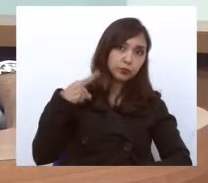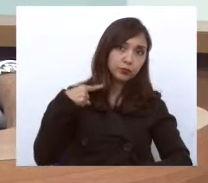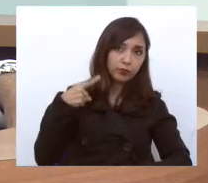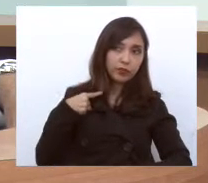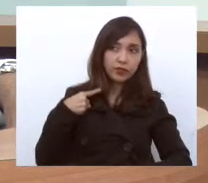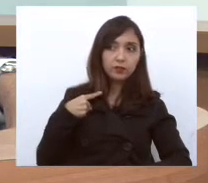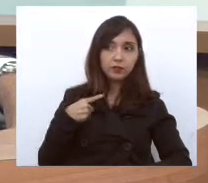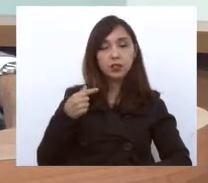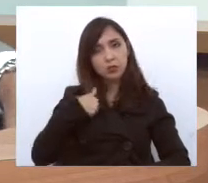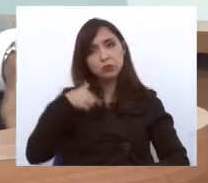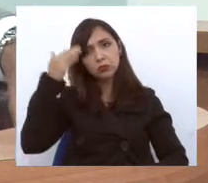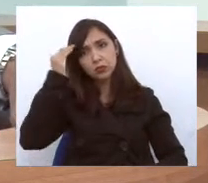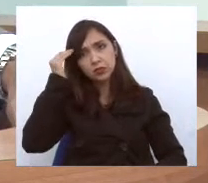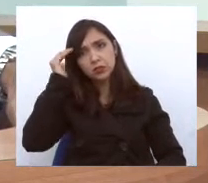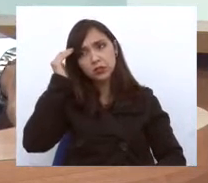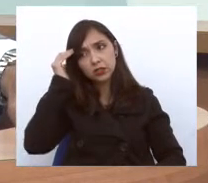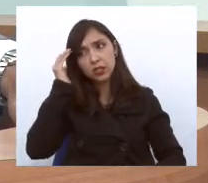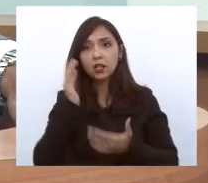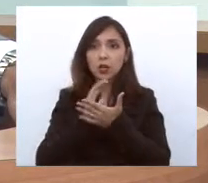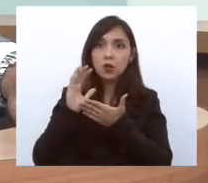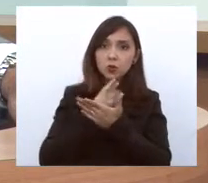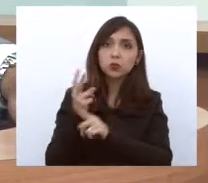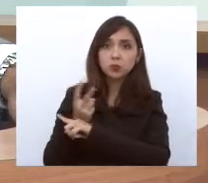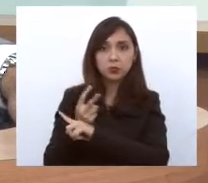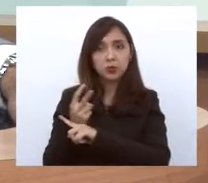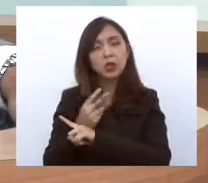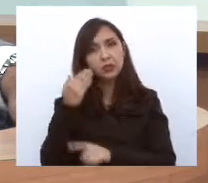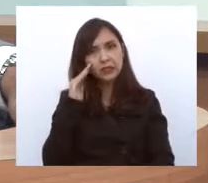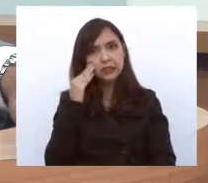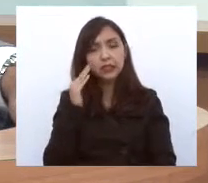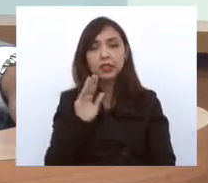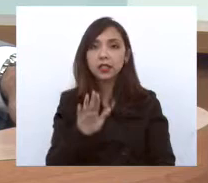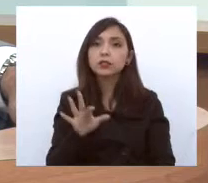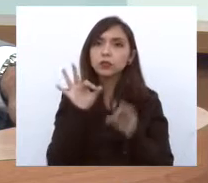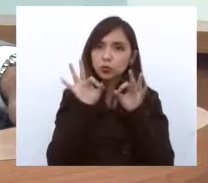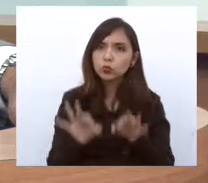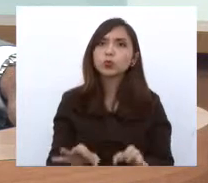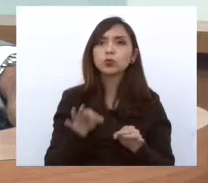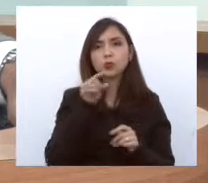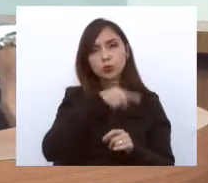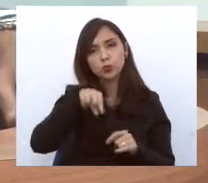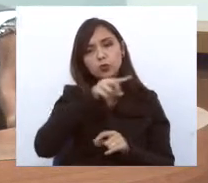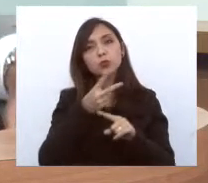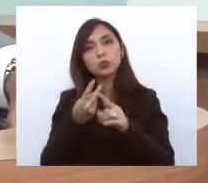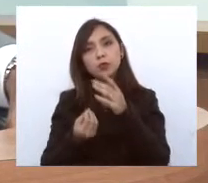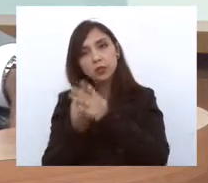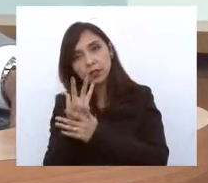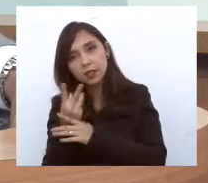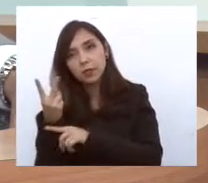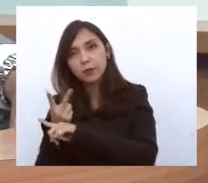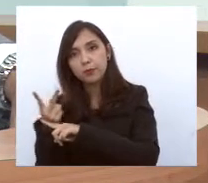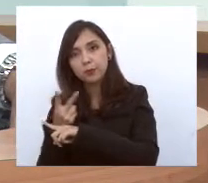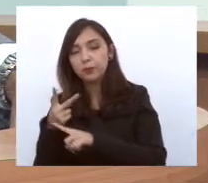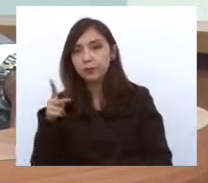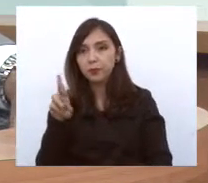advogado, eu entendo a situação dos procuradores. É justo criar uma procuradoria, é